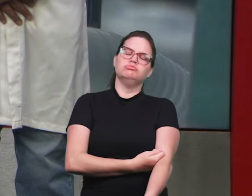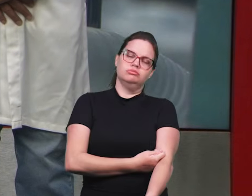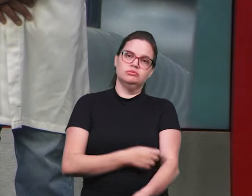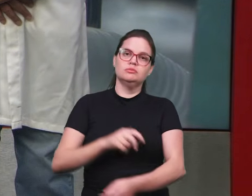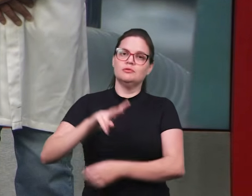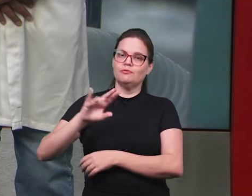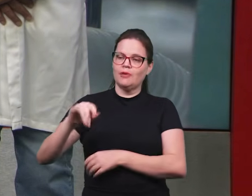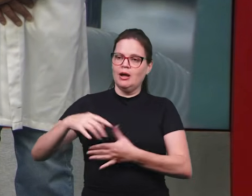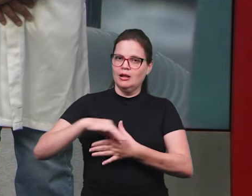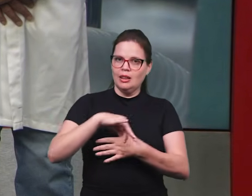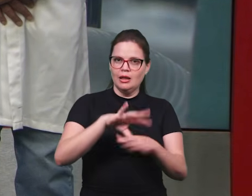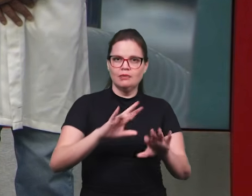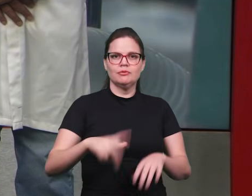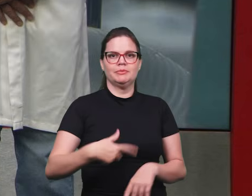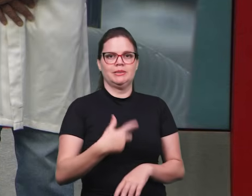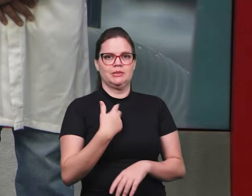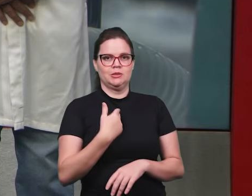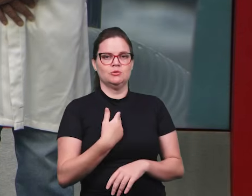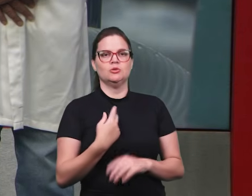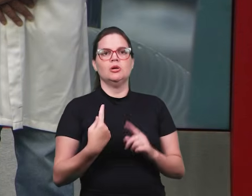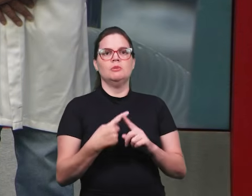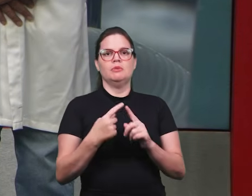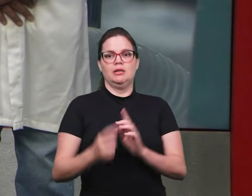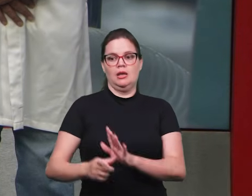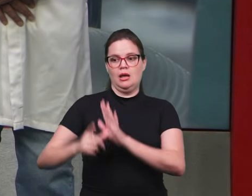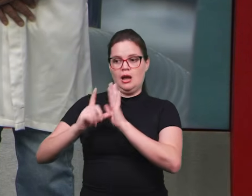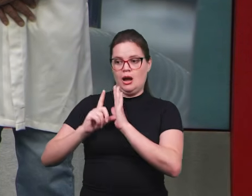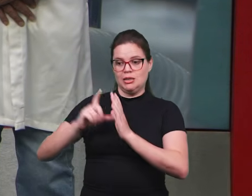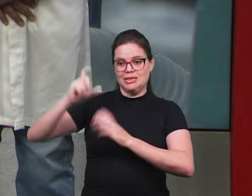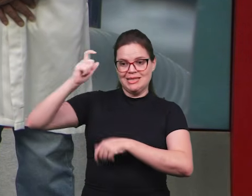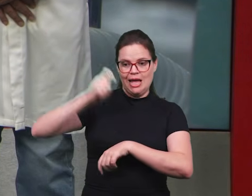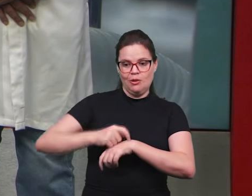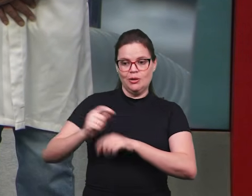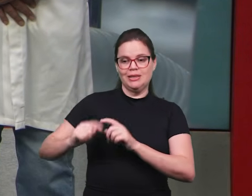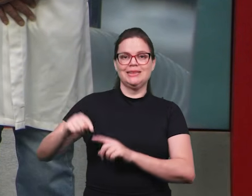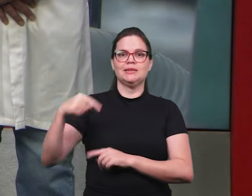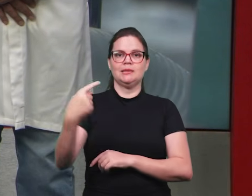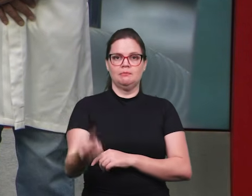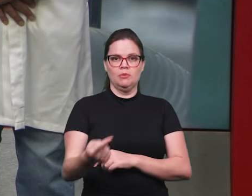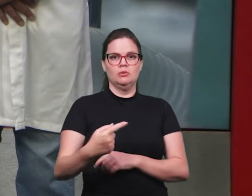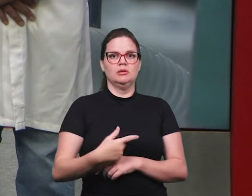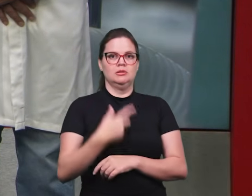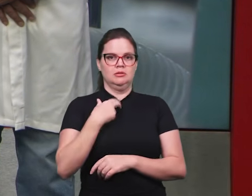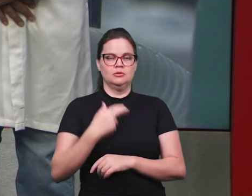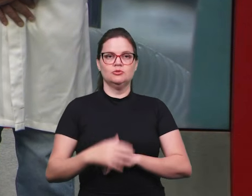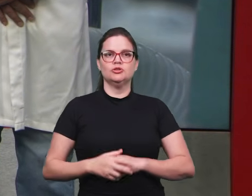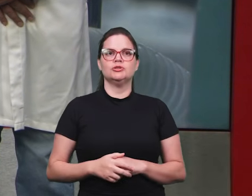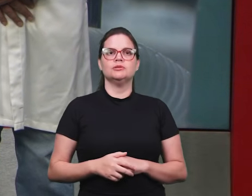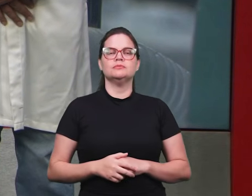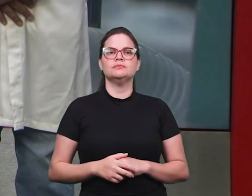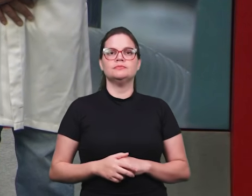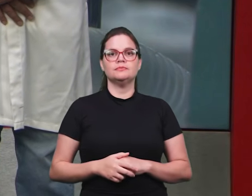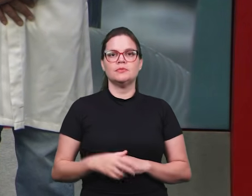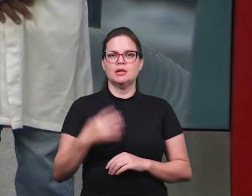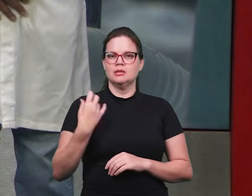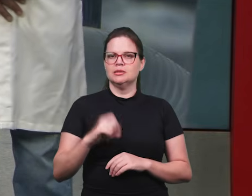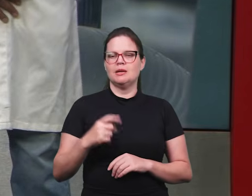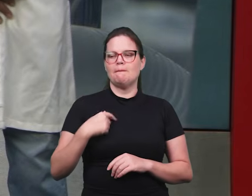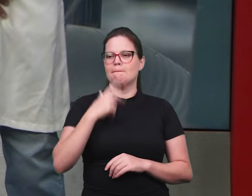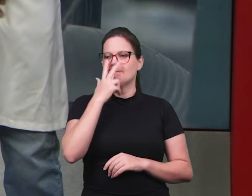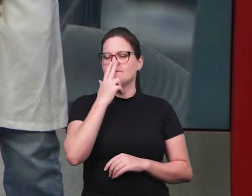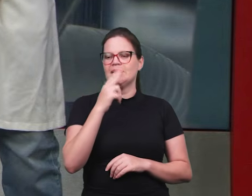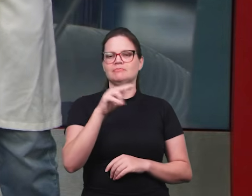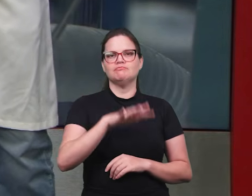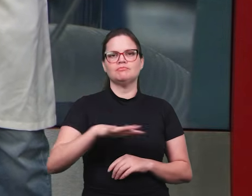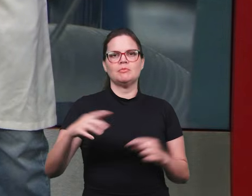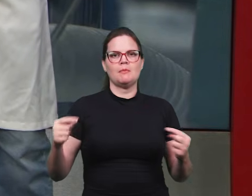cirurgia, e aí ele tem um pré, um intra e um pós-operatório, né. Quando a gente fala de cenário ideal, Hudson,